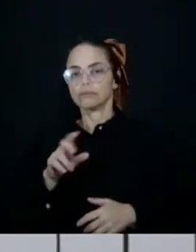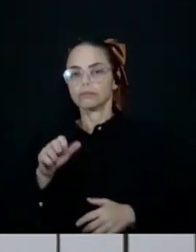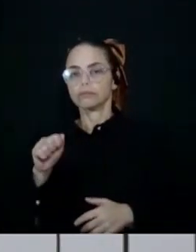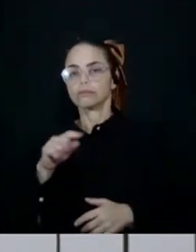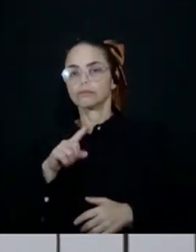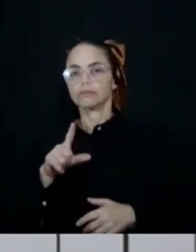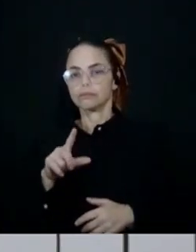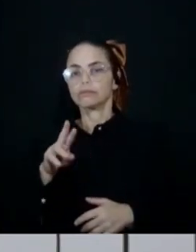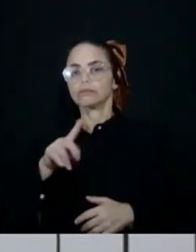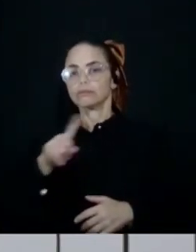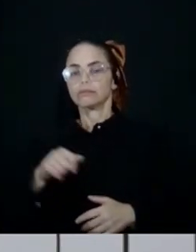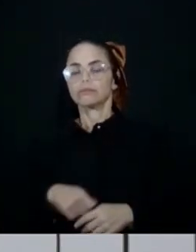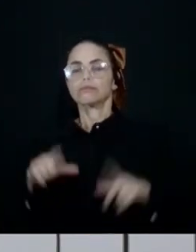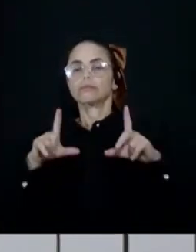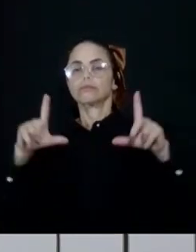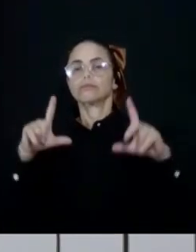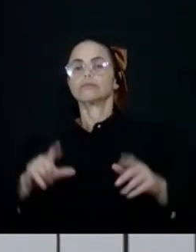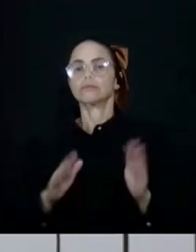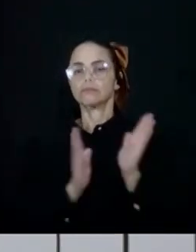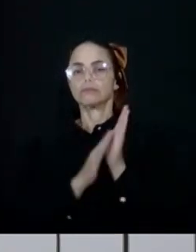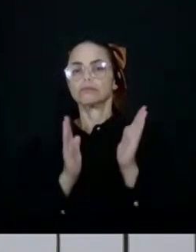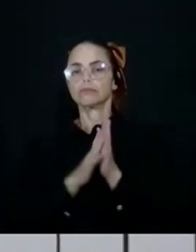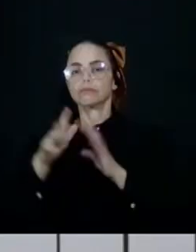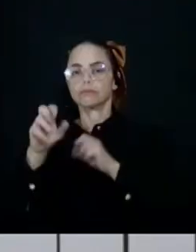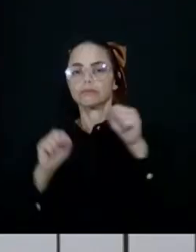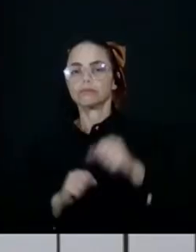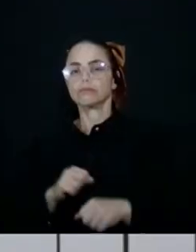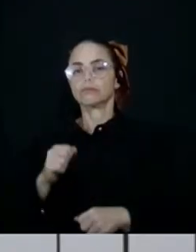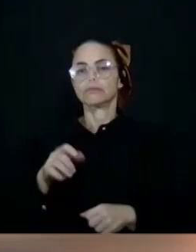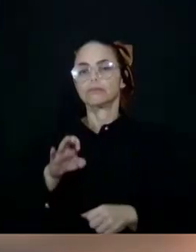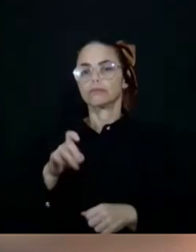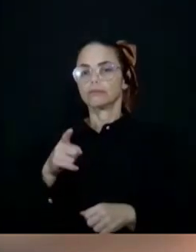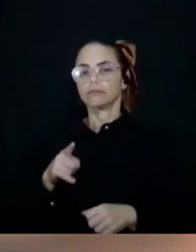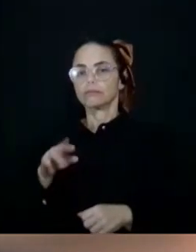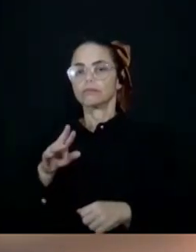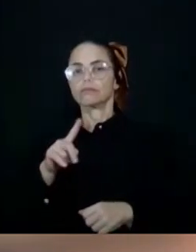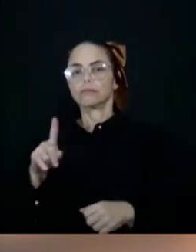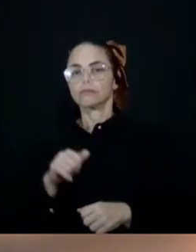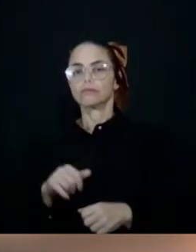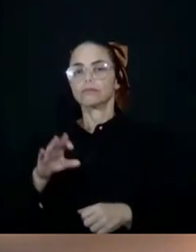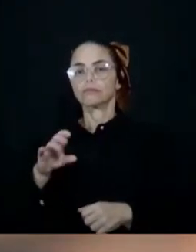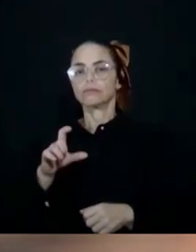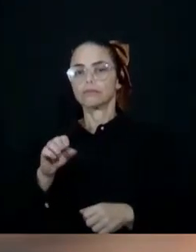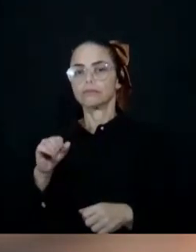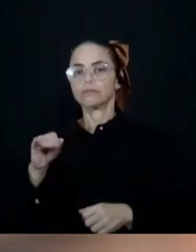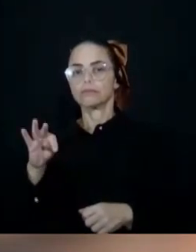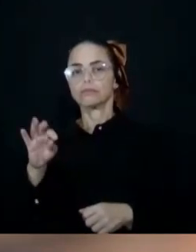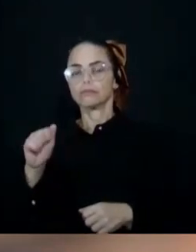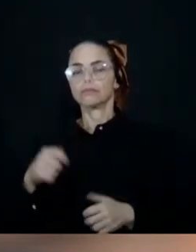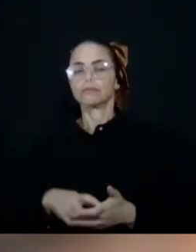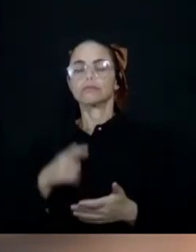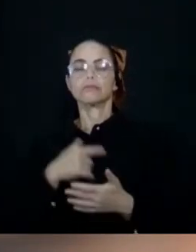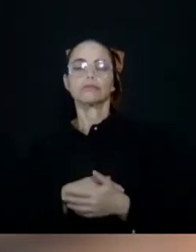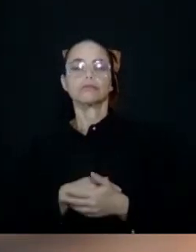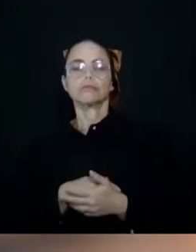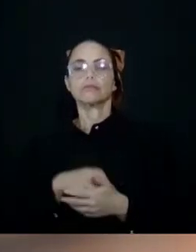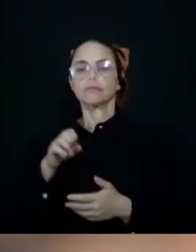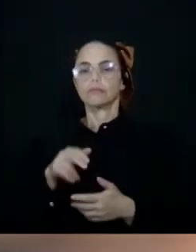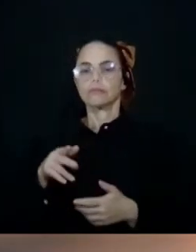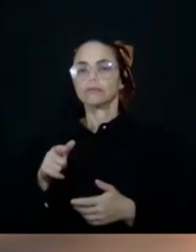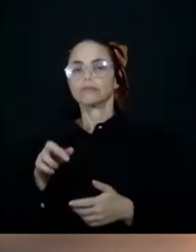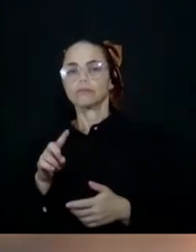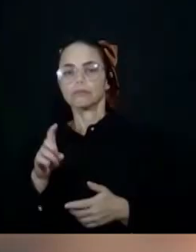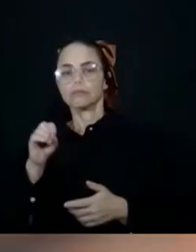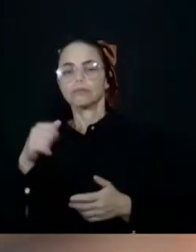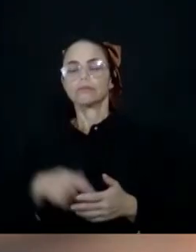o diploma de honra ao mérito ao ex-juiz classista do TRT. Orides Rodrigues de Souza atuou